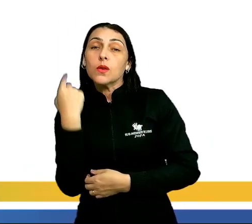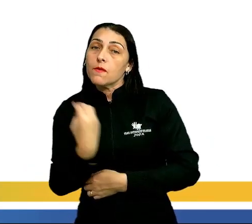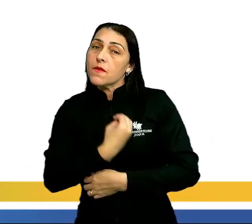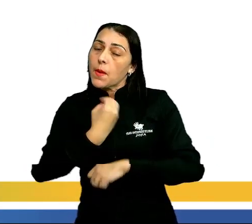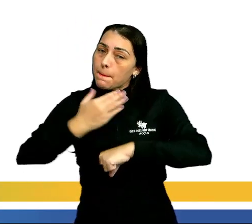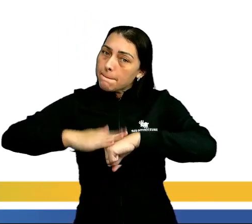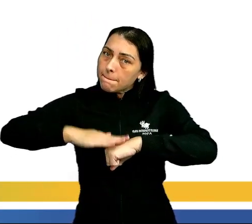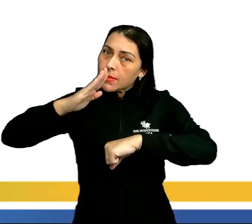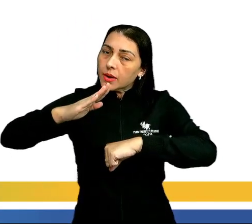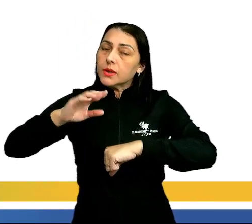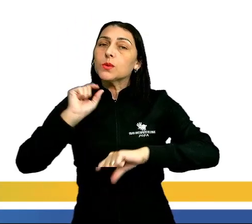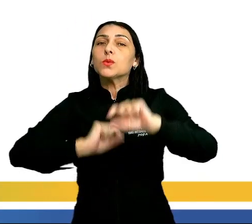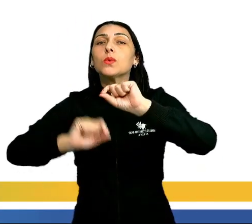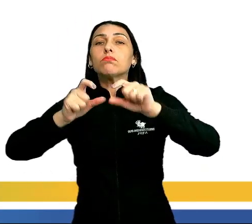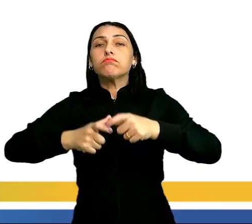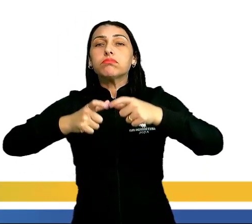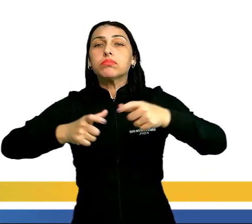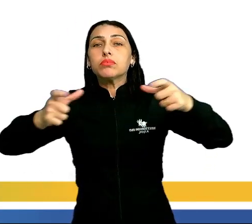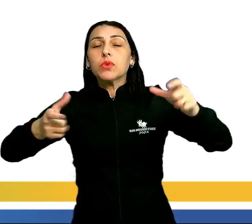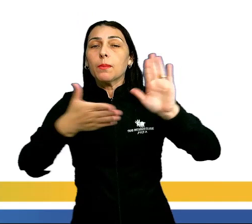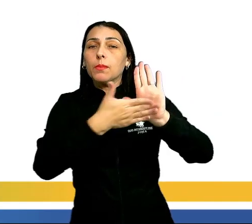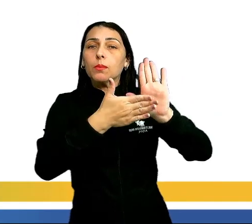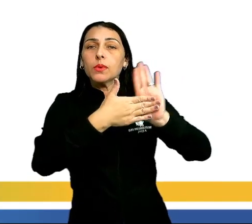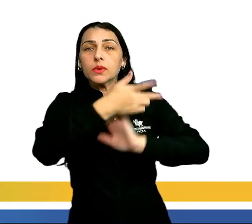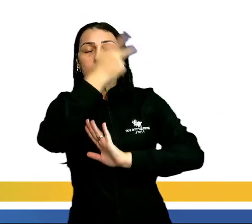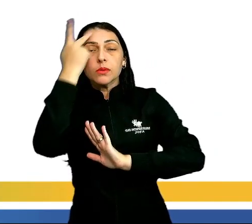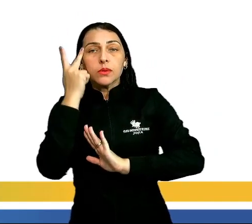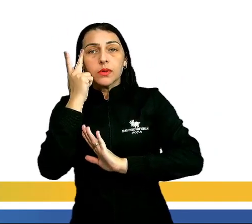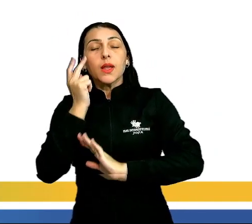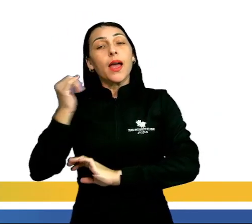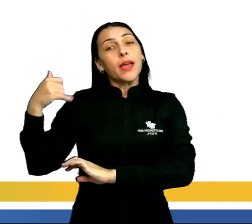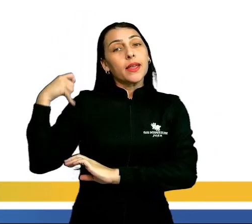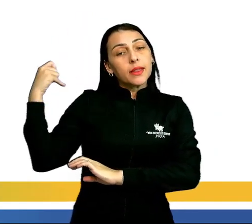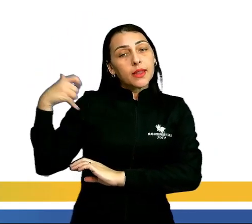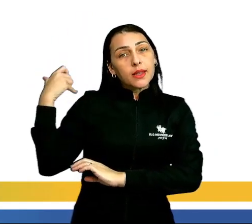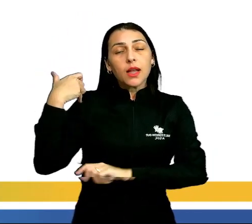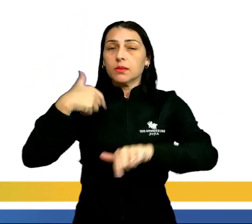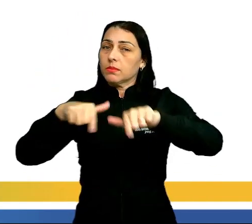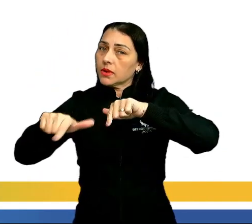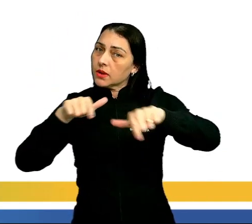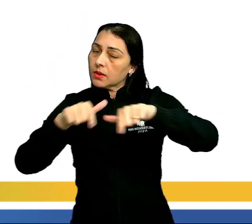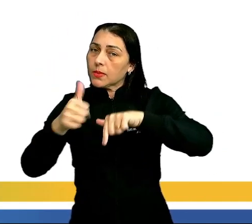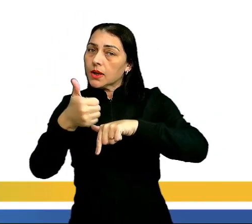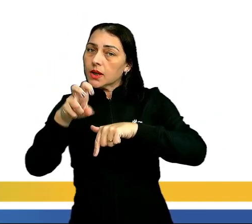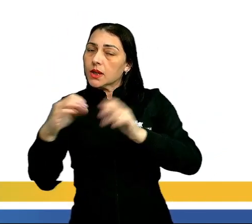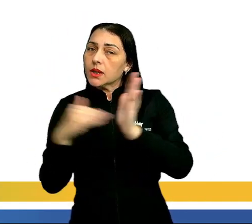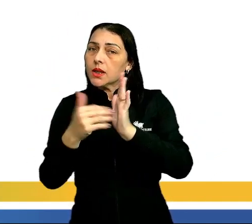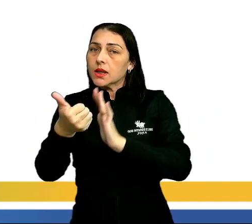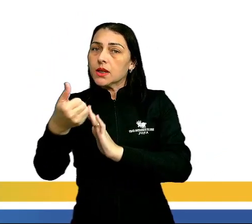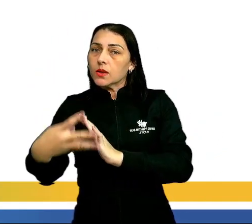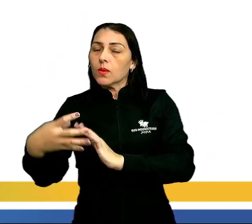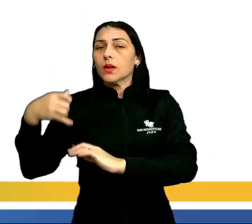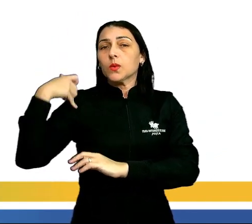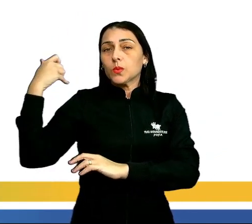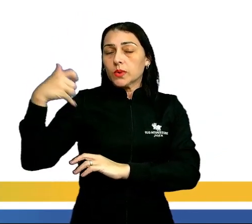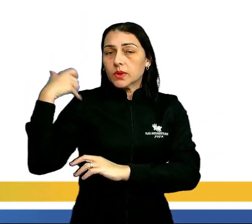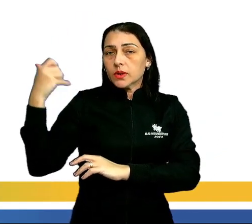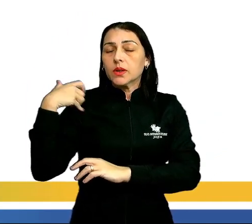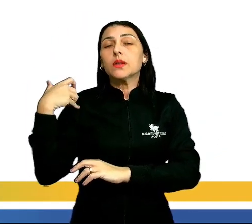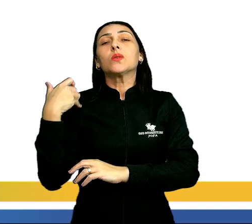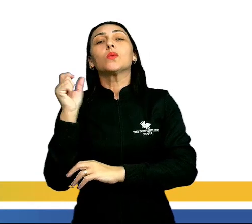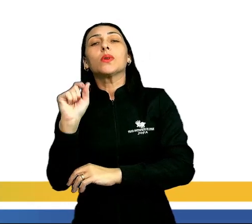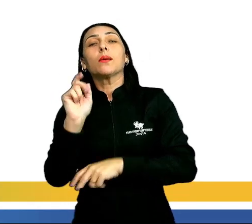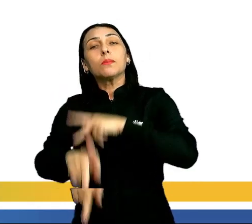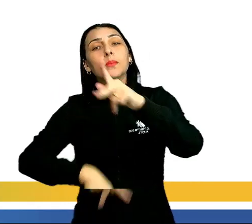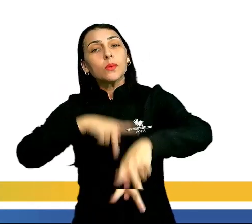viver mais. Então, isso aumenta a proporção de pessoas em idade para trabalhar entre 15 a 64 anos em